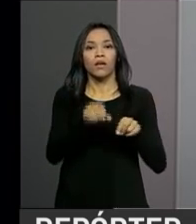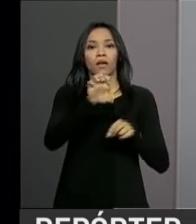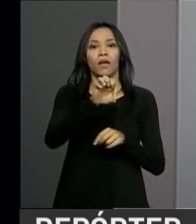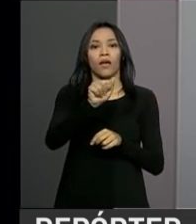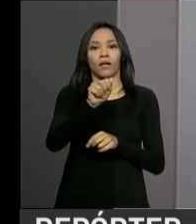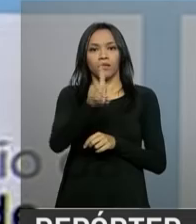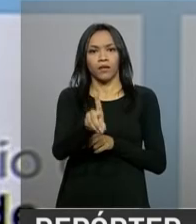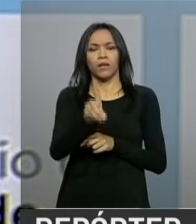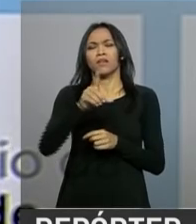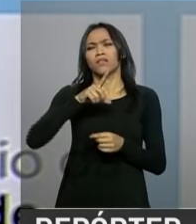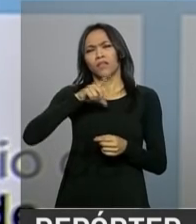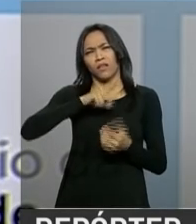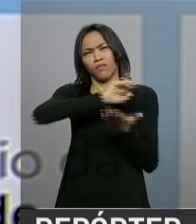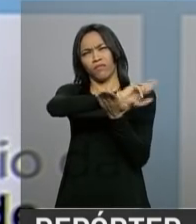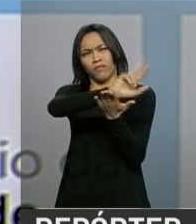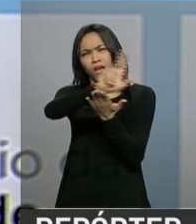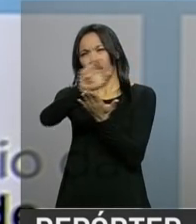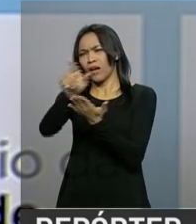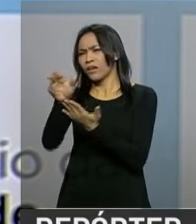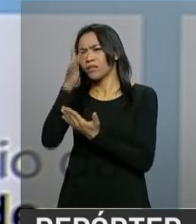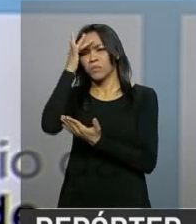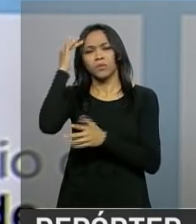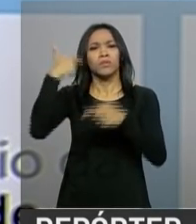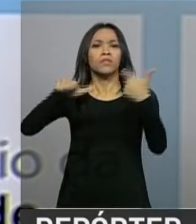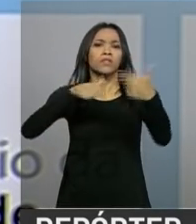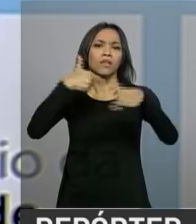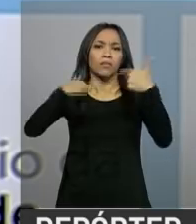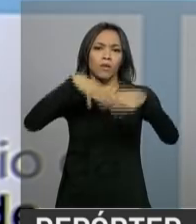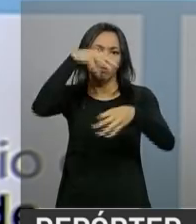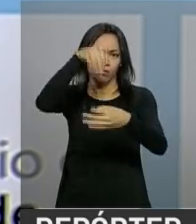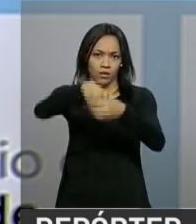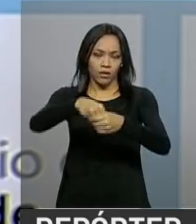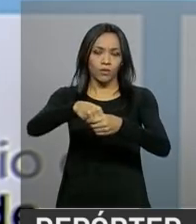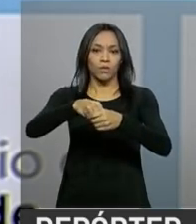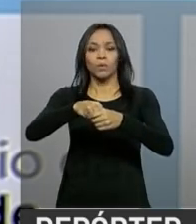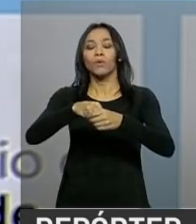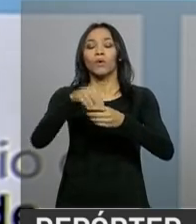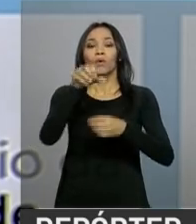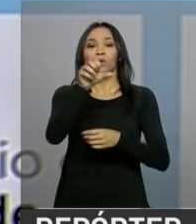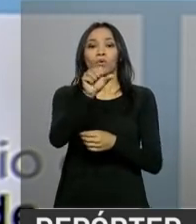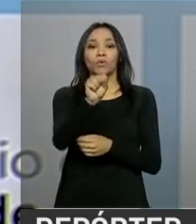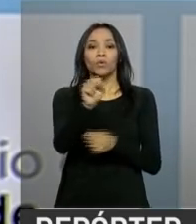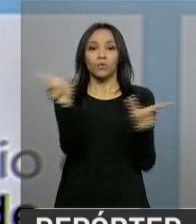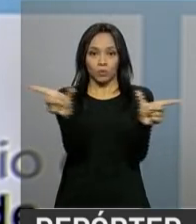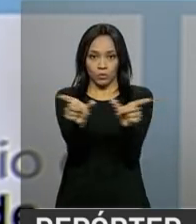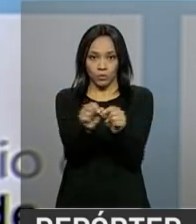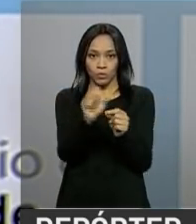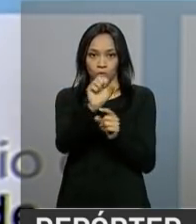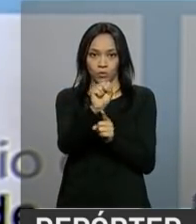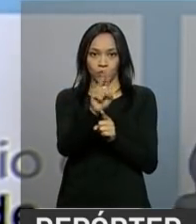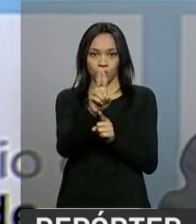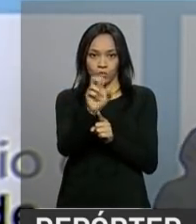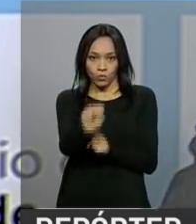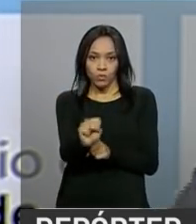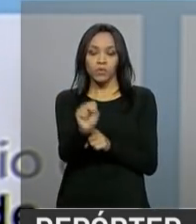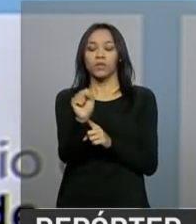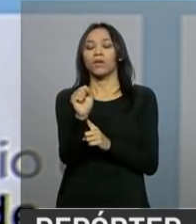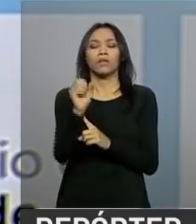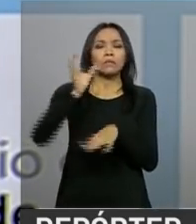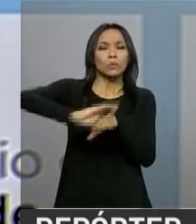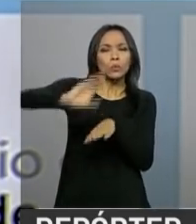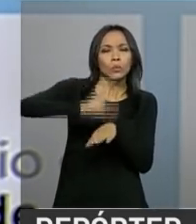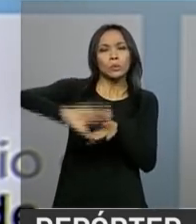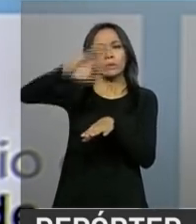colaboradores do SUS e que nós queremos mantê-los treinados e atualizados para as novas técnicas para as